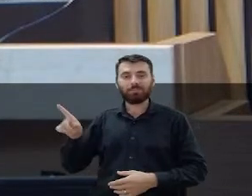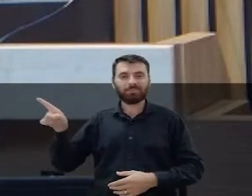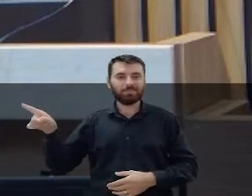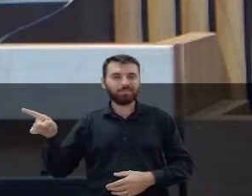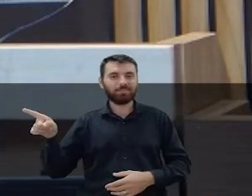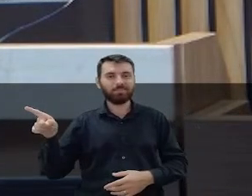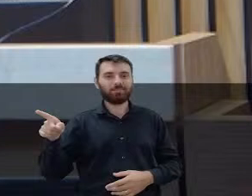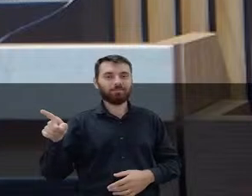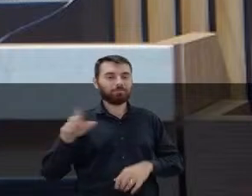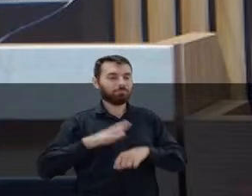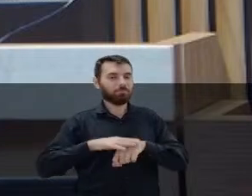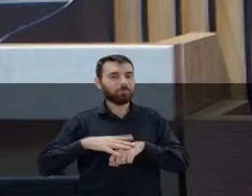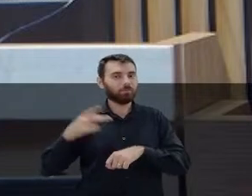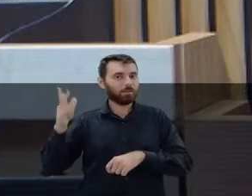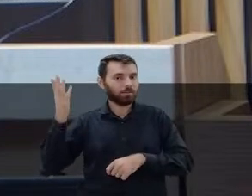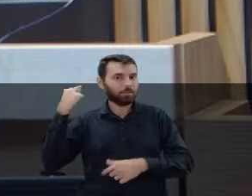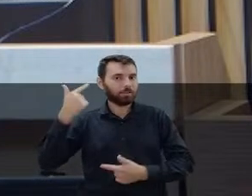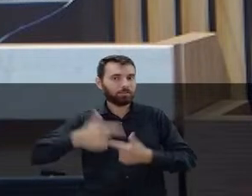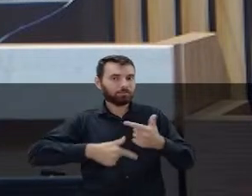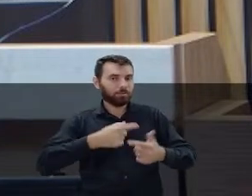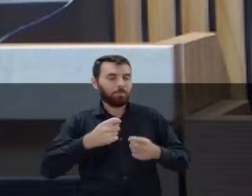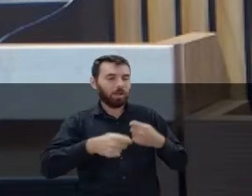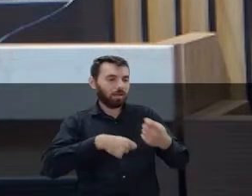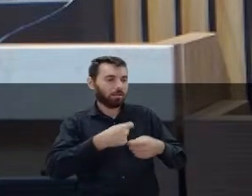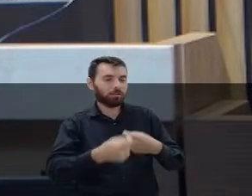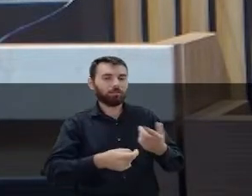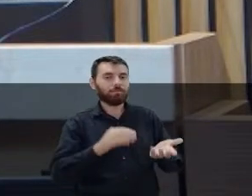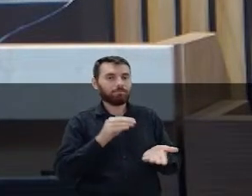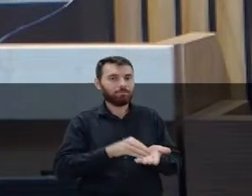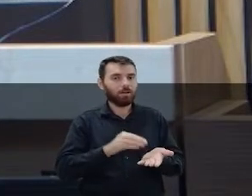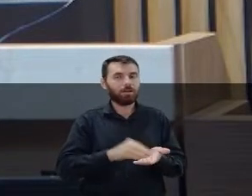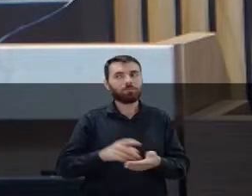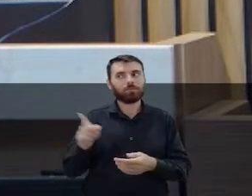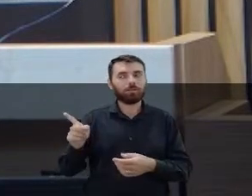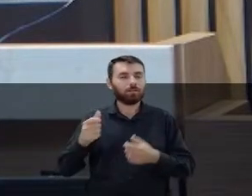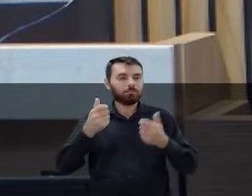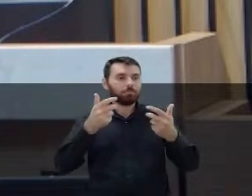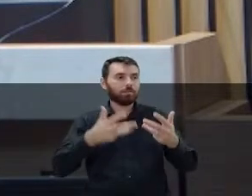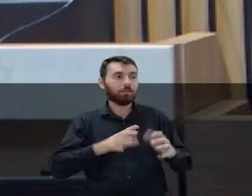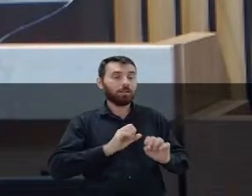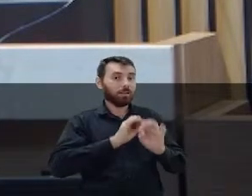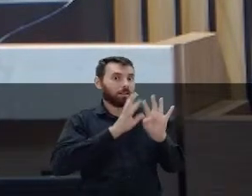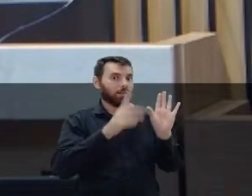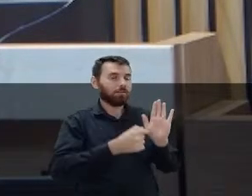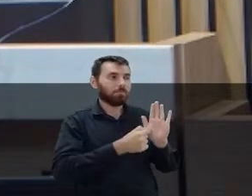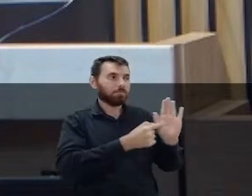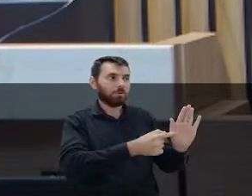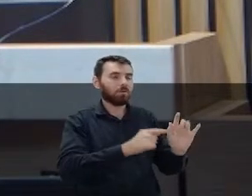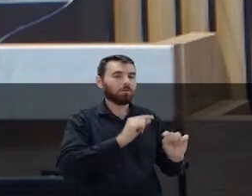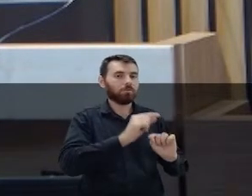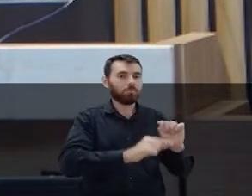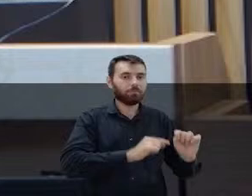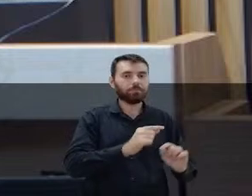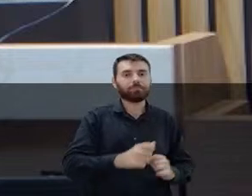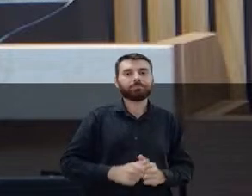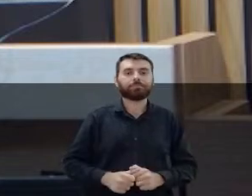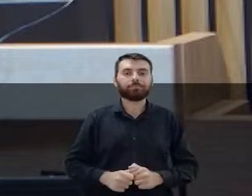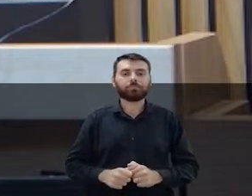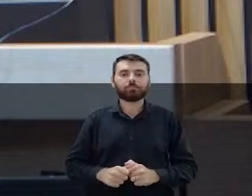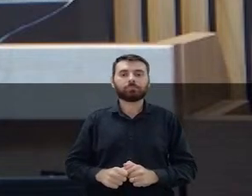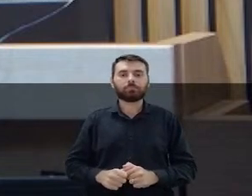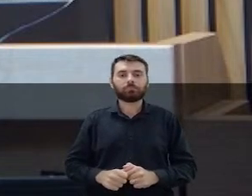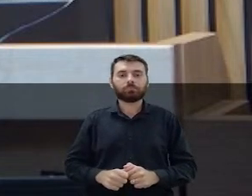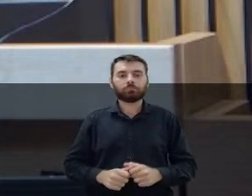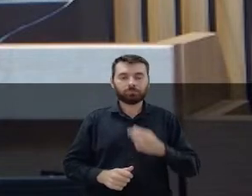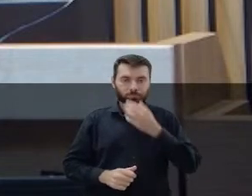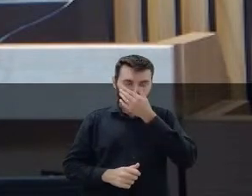gestão da empresa. E aduz que esses valores devem ser deduzidos do montante da